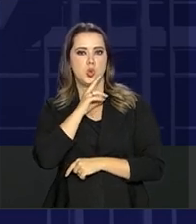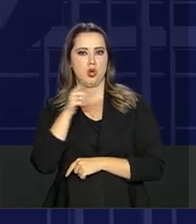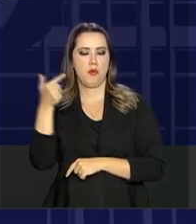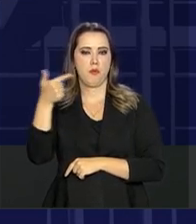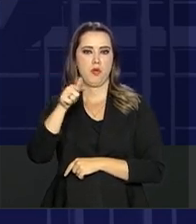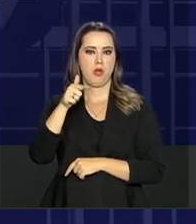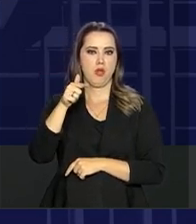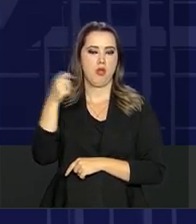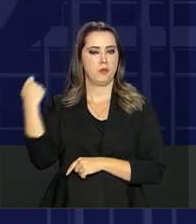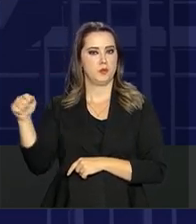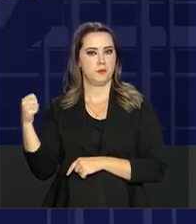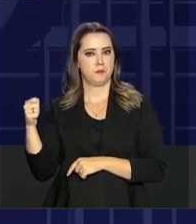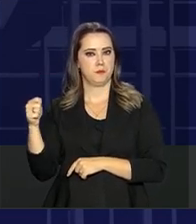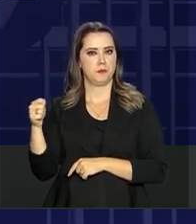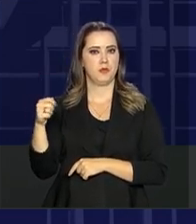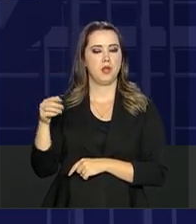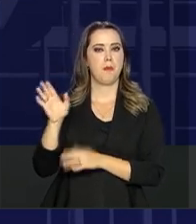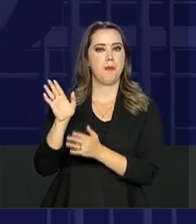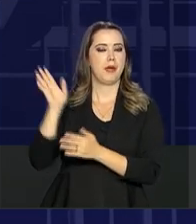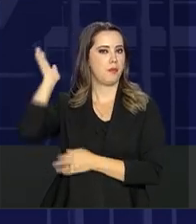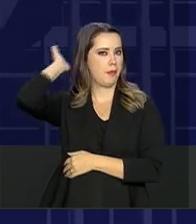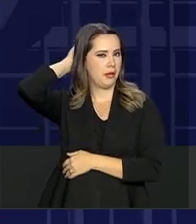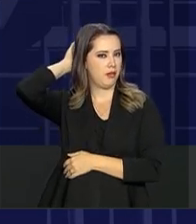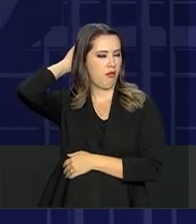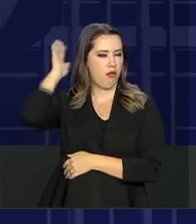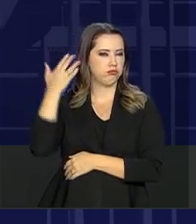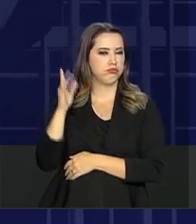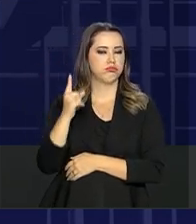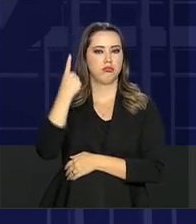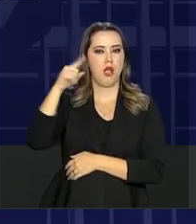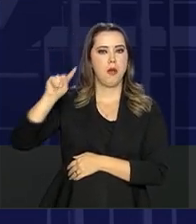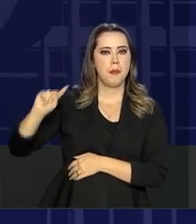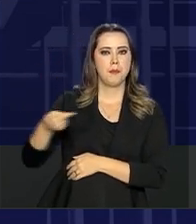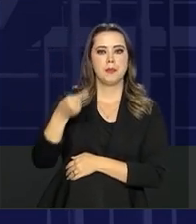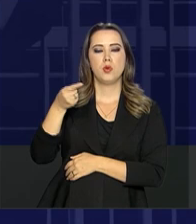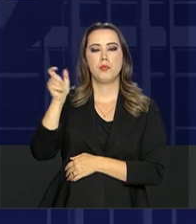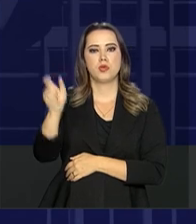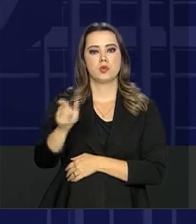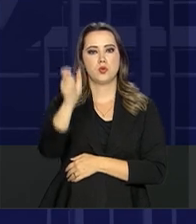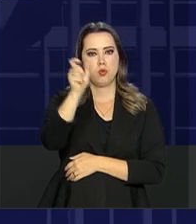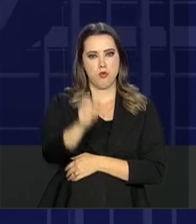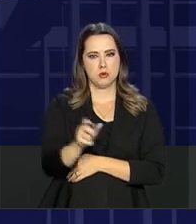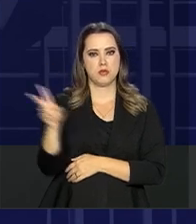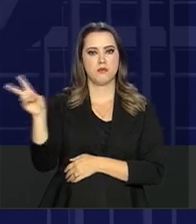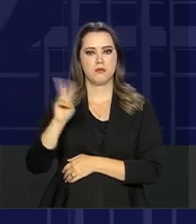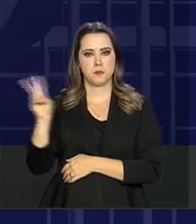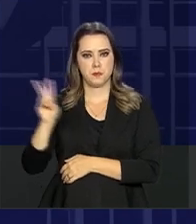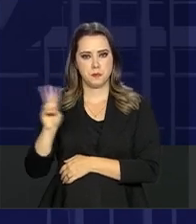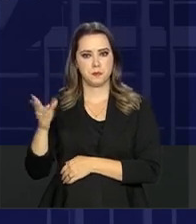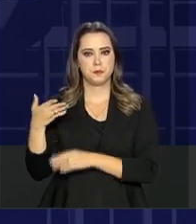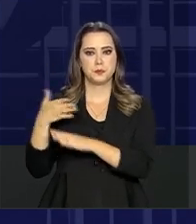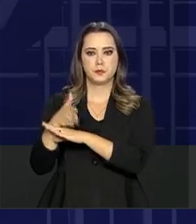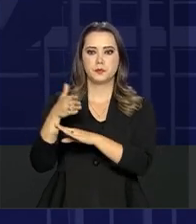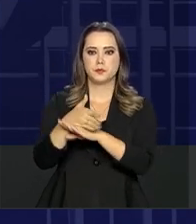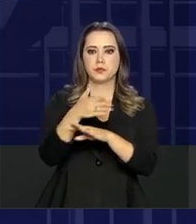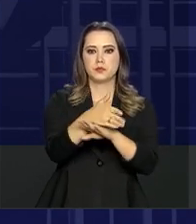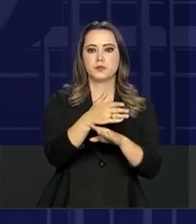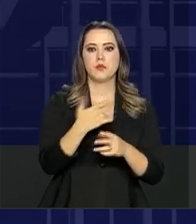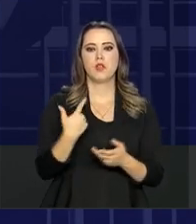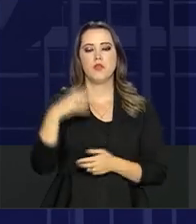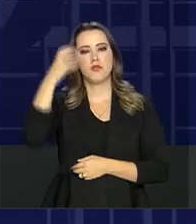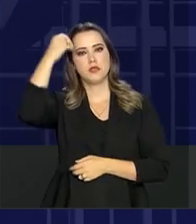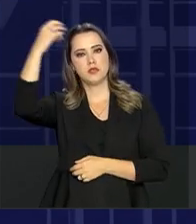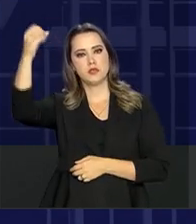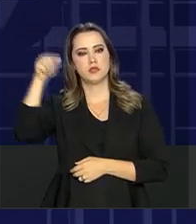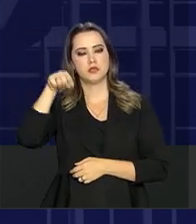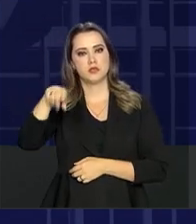para o Rio Grande do Sul e para o Paraná de cerca de 1.000 novos venezuelanos que adentram, que vêm